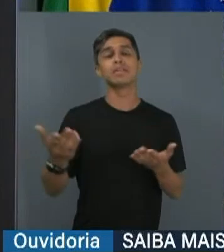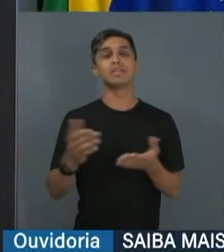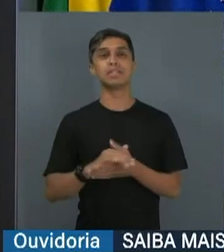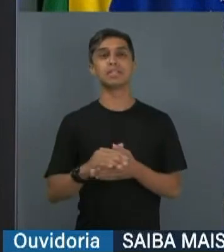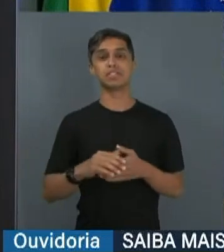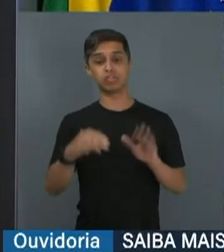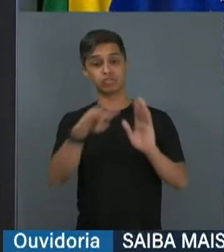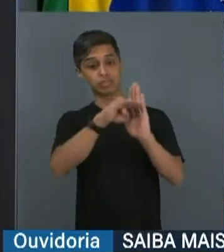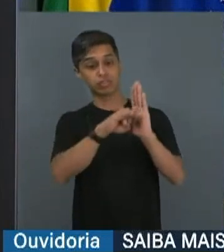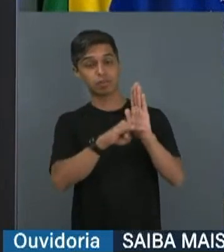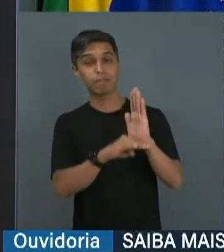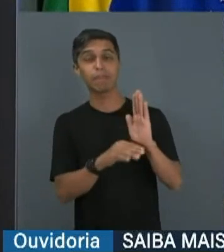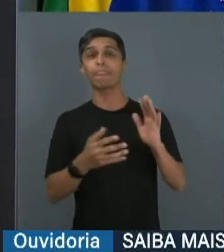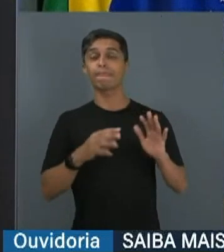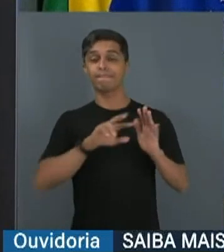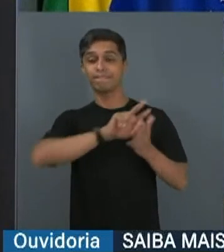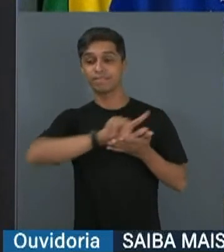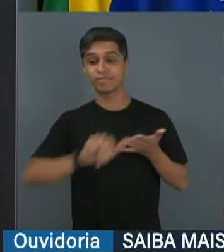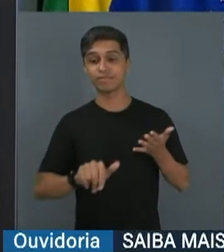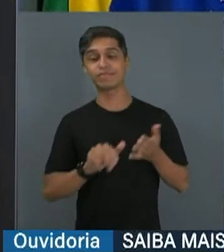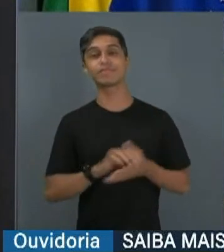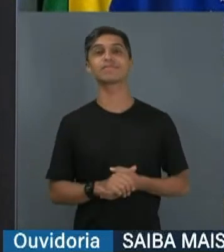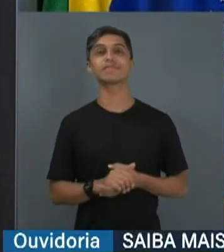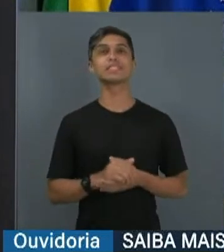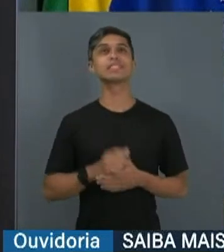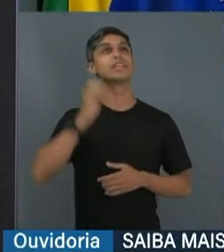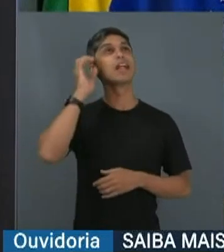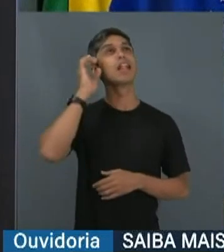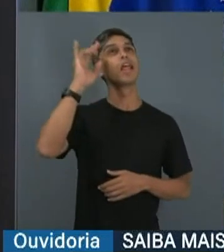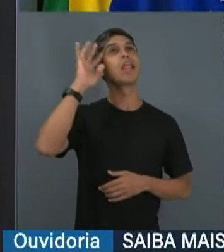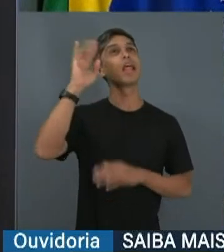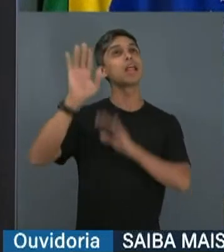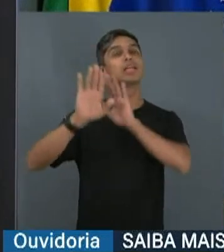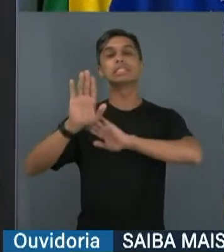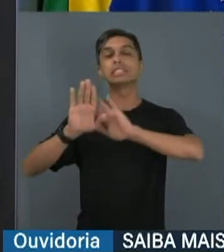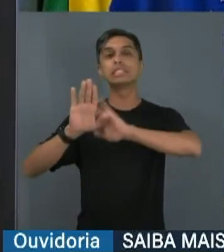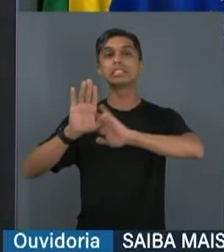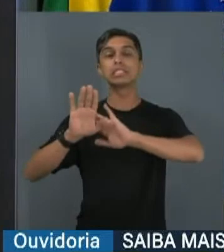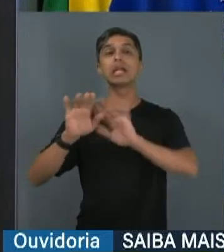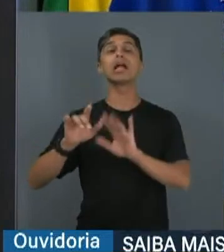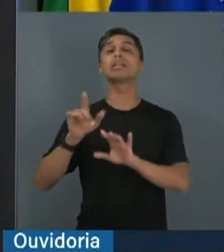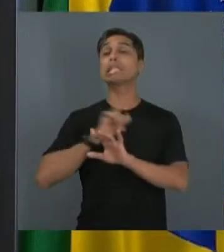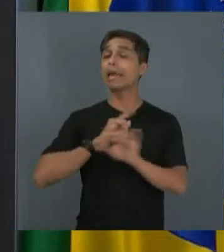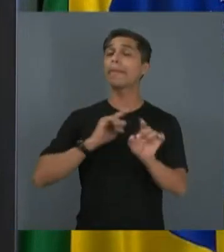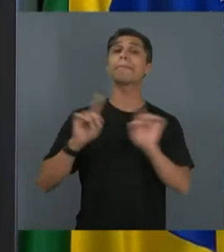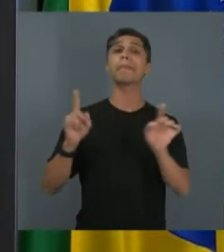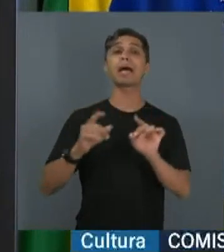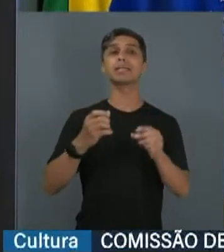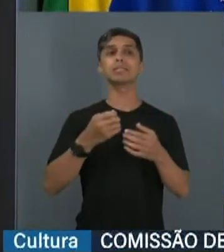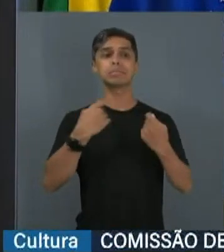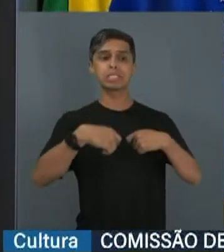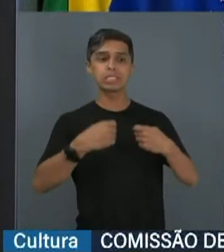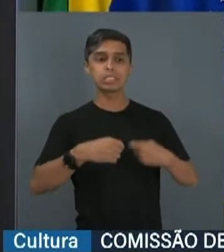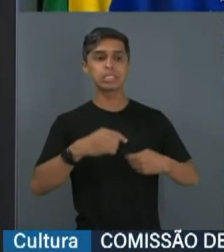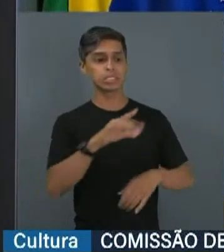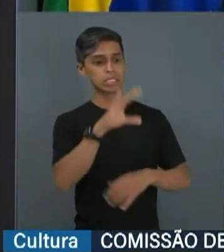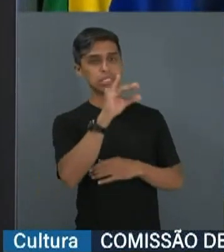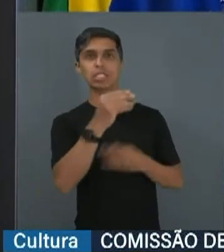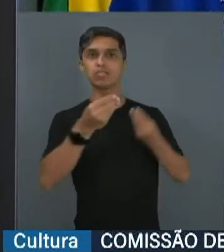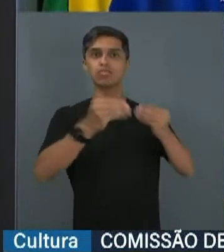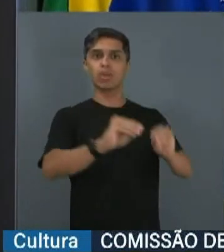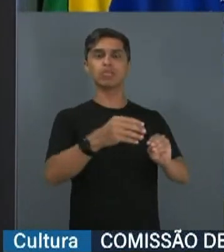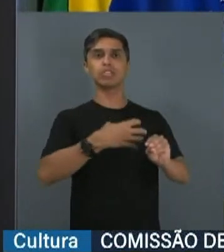viu aparelhadas várias instituições estão hoje no Brasil, com ideologia. Mas vamos ter bom senso na hora de aplicar a ciência de